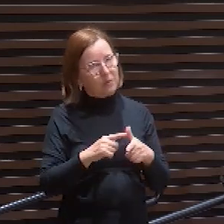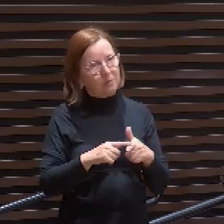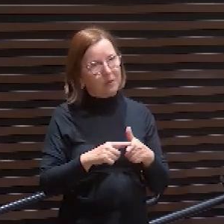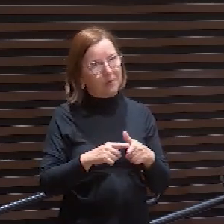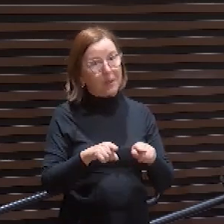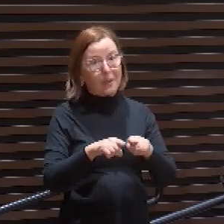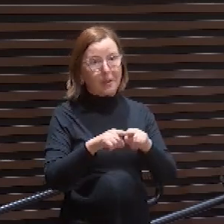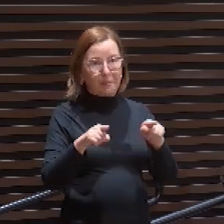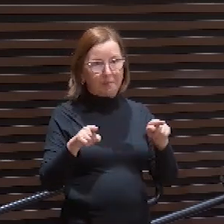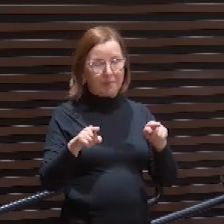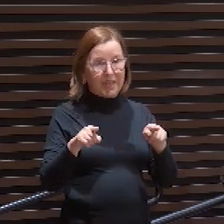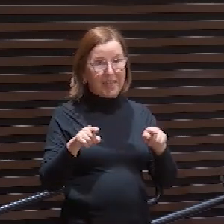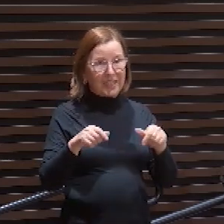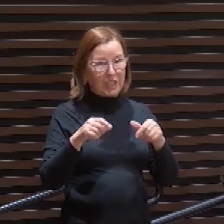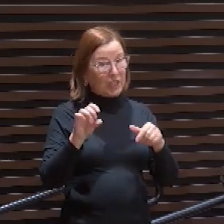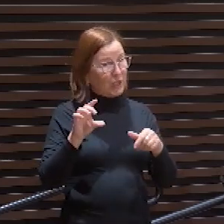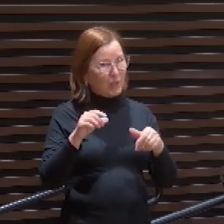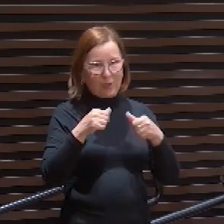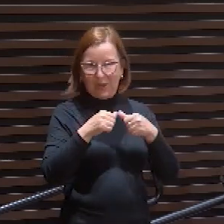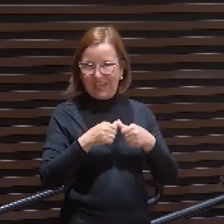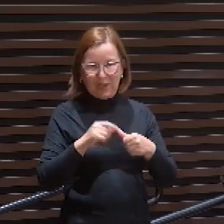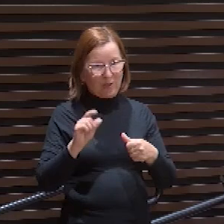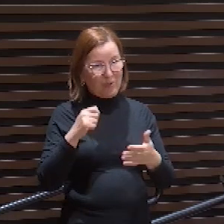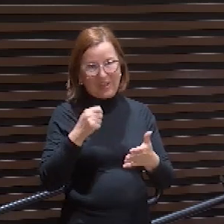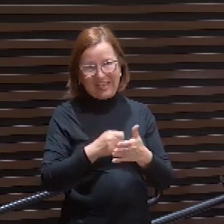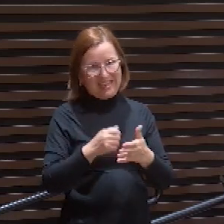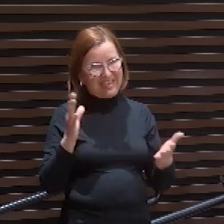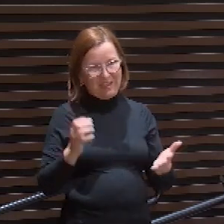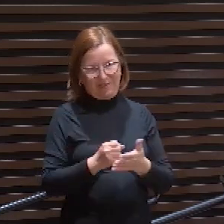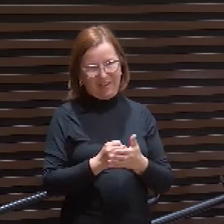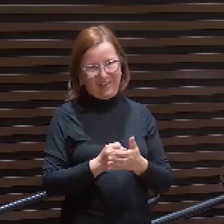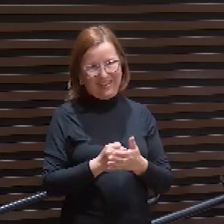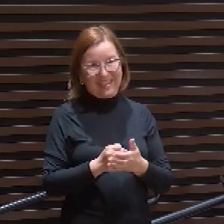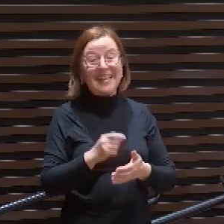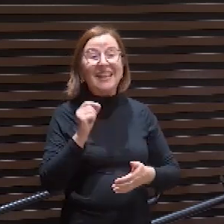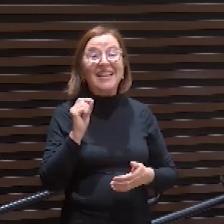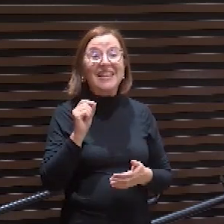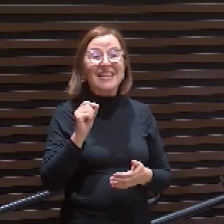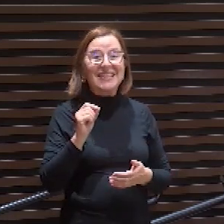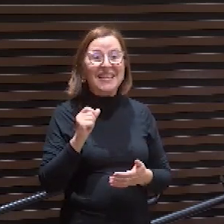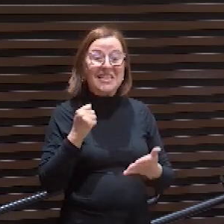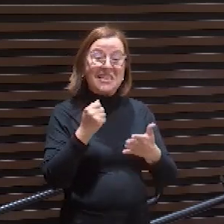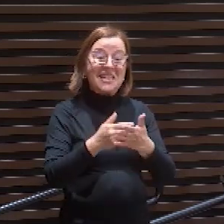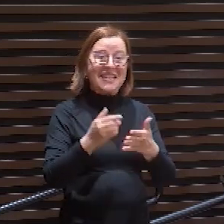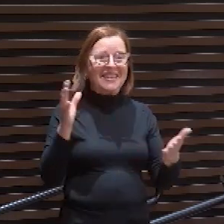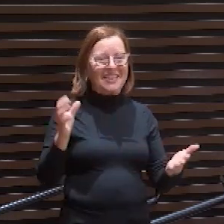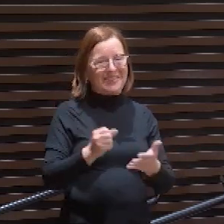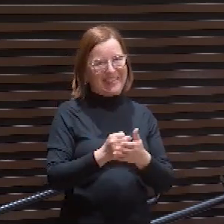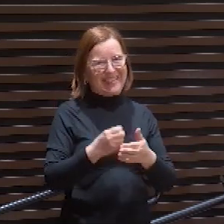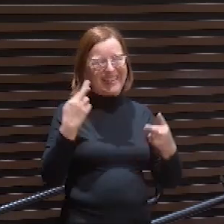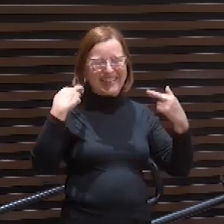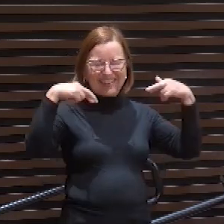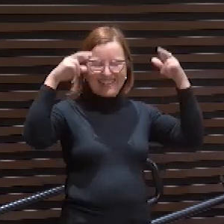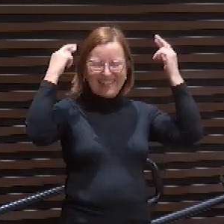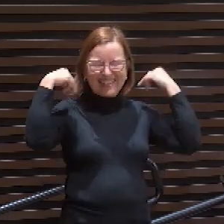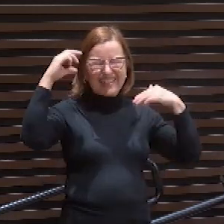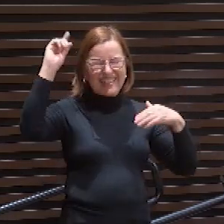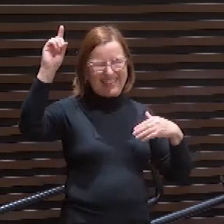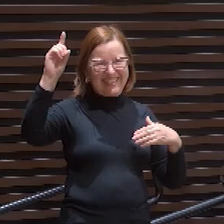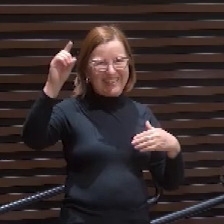Mas isso não lhe garante salvação. O que lhe garante salvação é o Cordeiro de Deus que